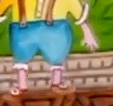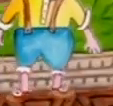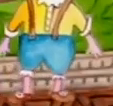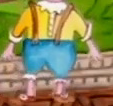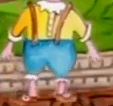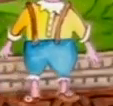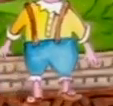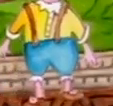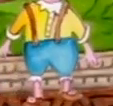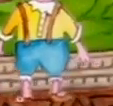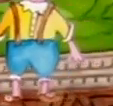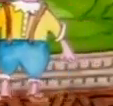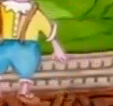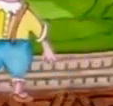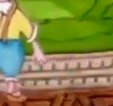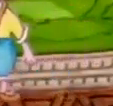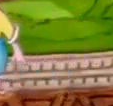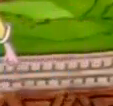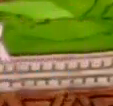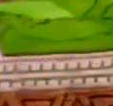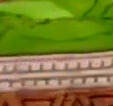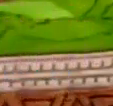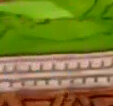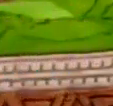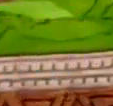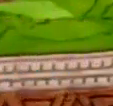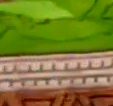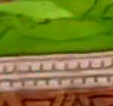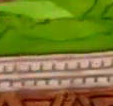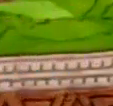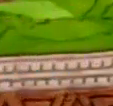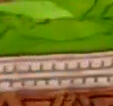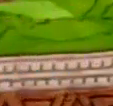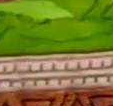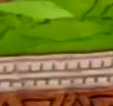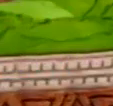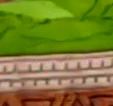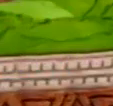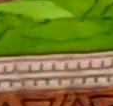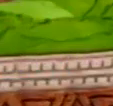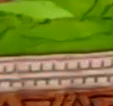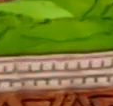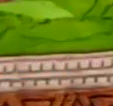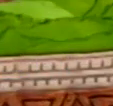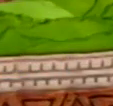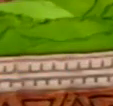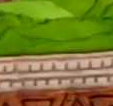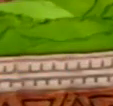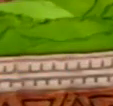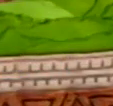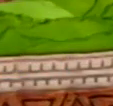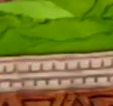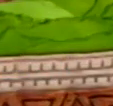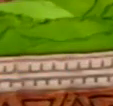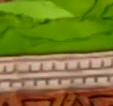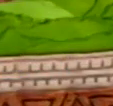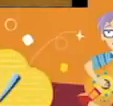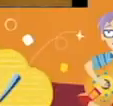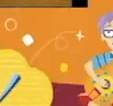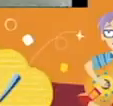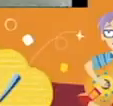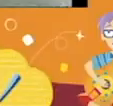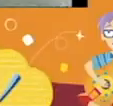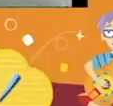quem me ouviu, vou dizer, vem ouvir. É um país muito sutil. Quem quiser